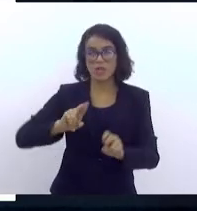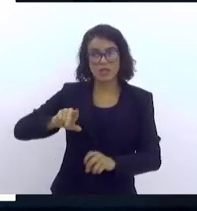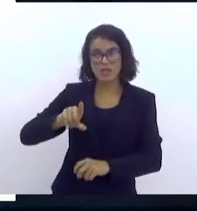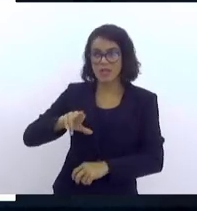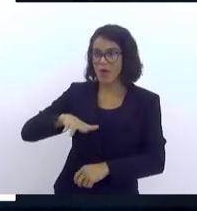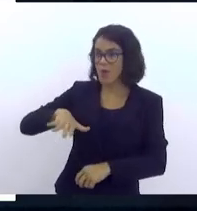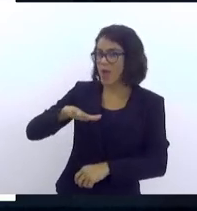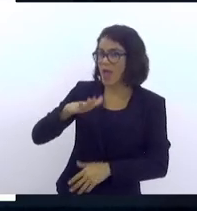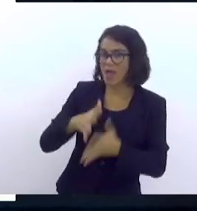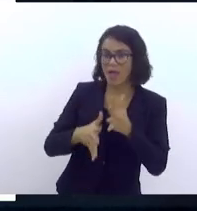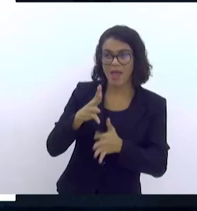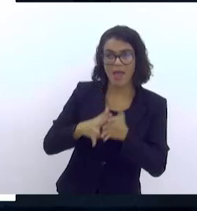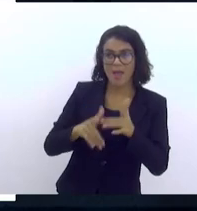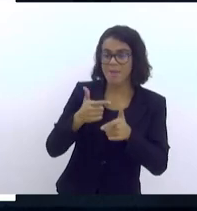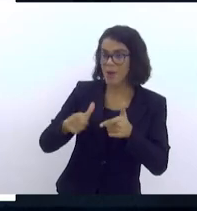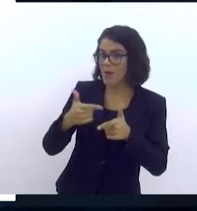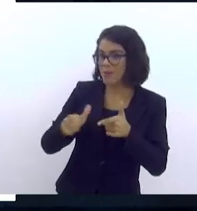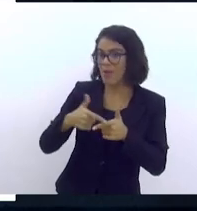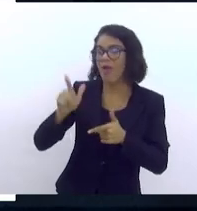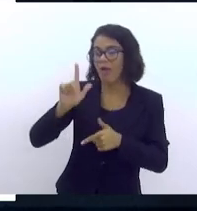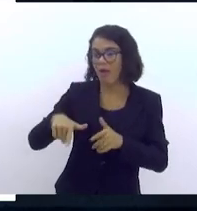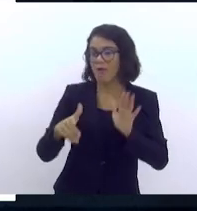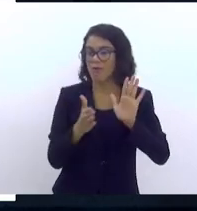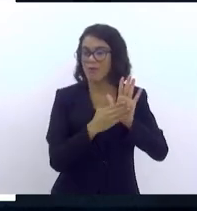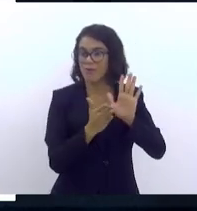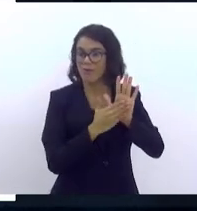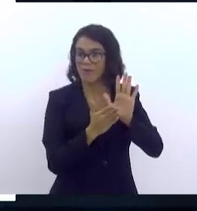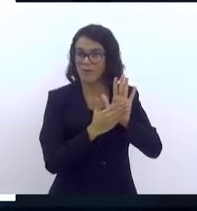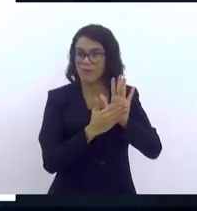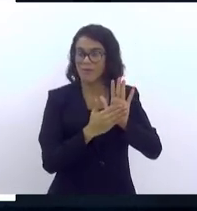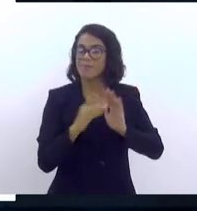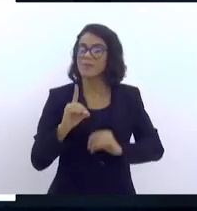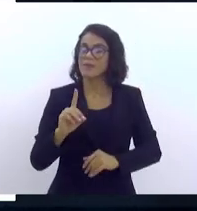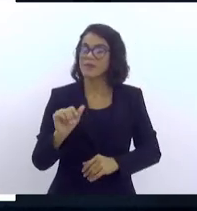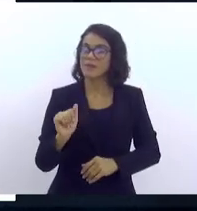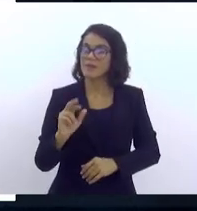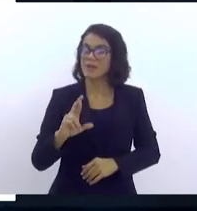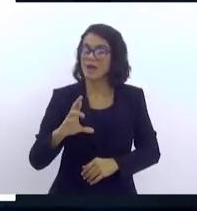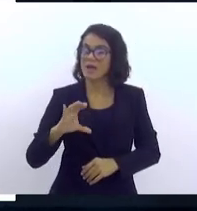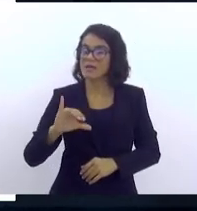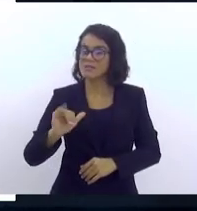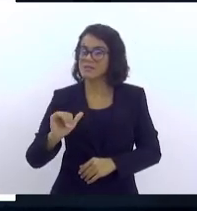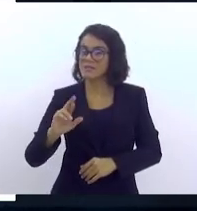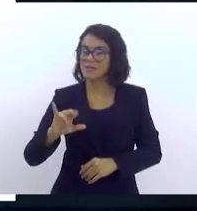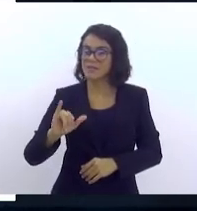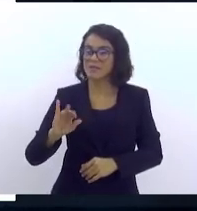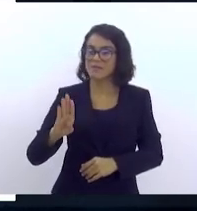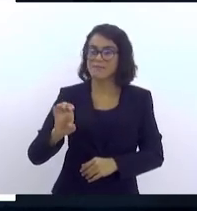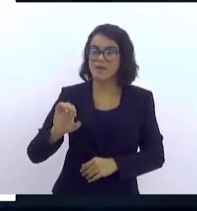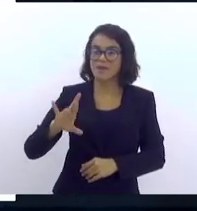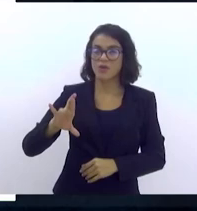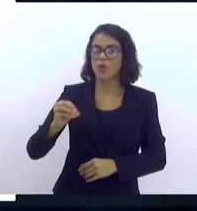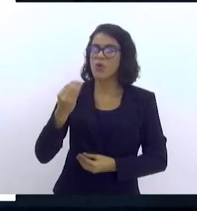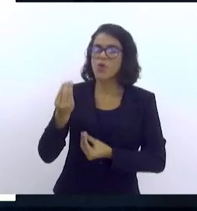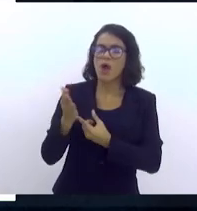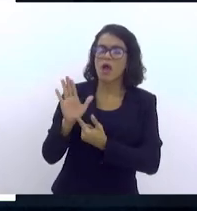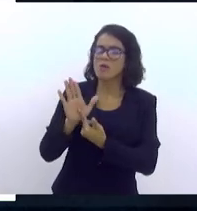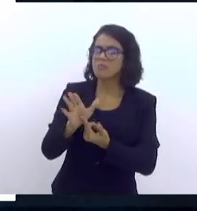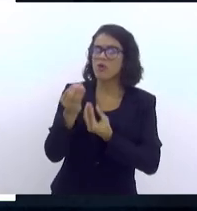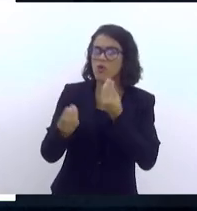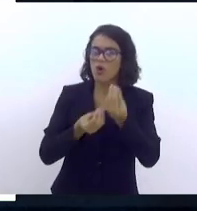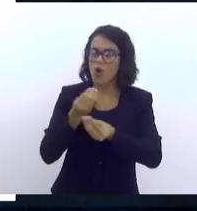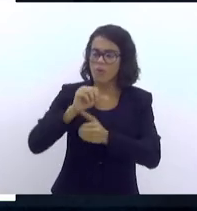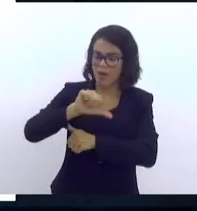crise é um projeto usando a frase do Darcy Ribeiro e apresentando como que nos últimos anos a reforma